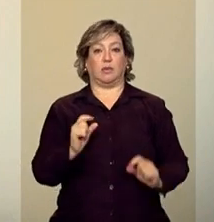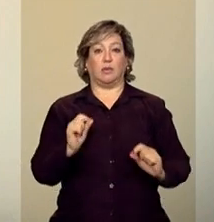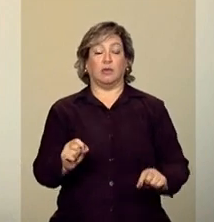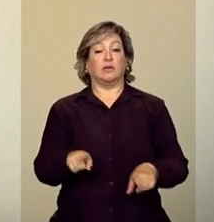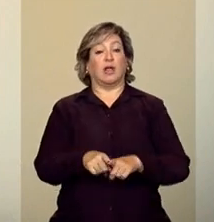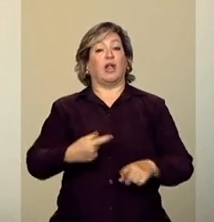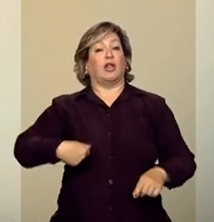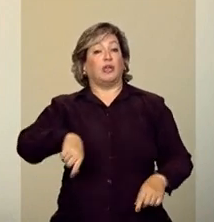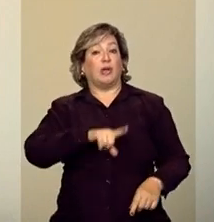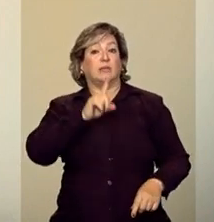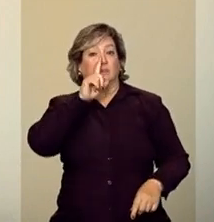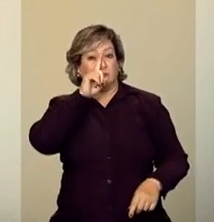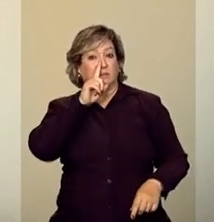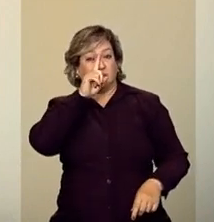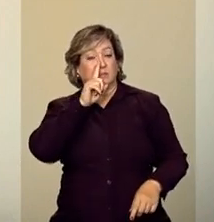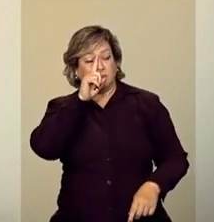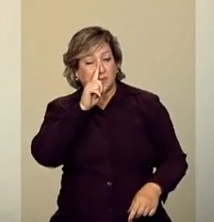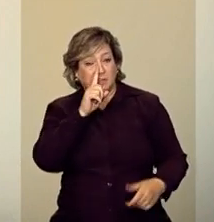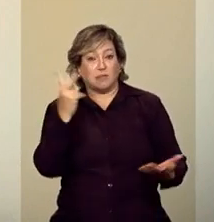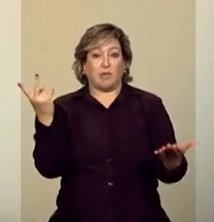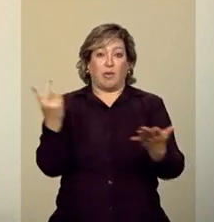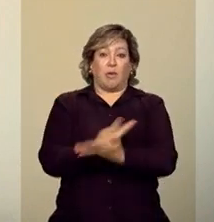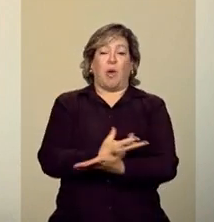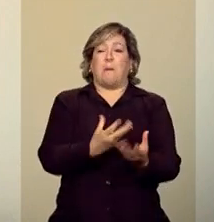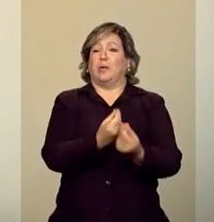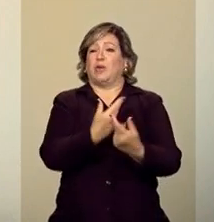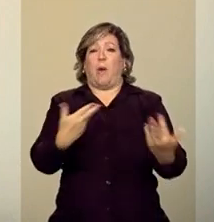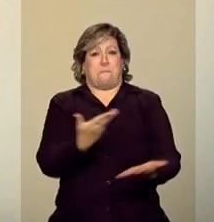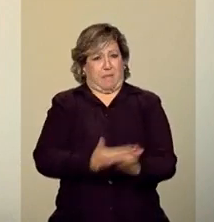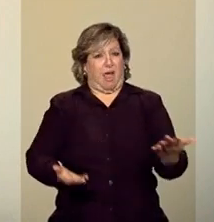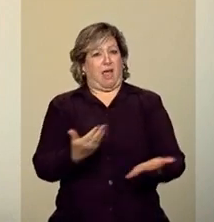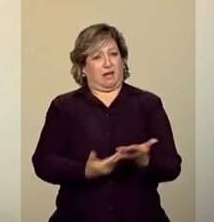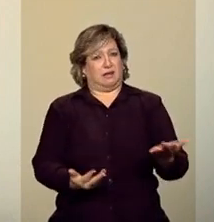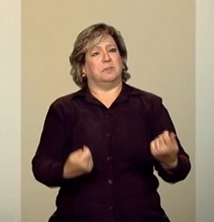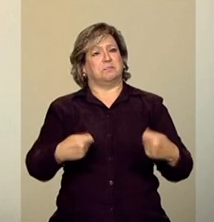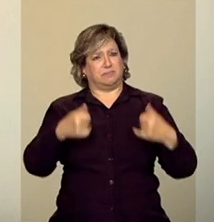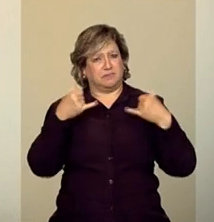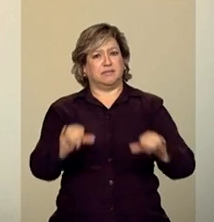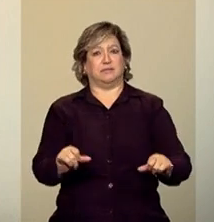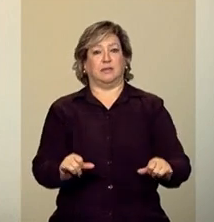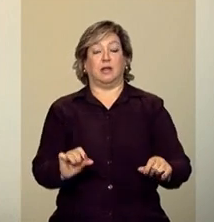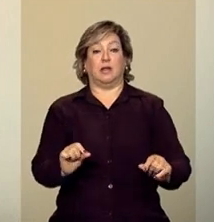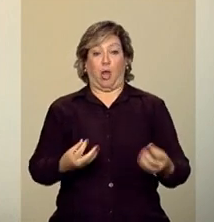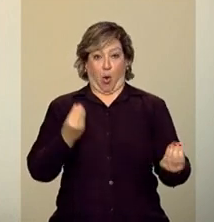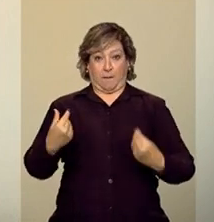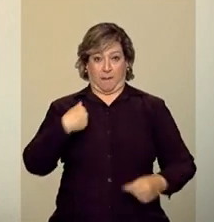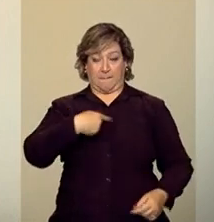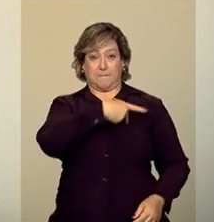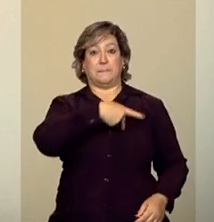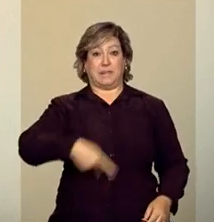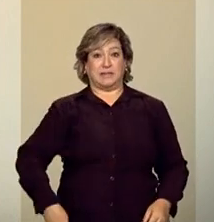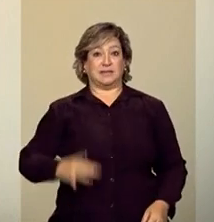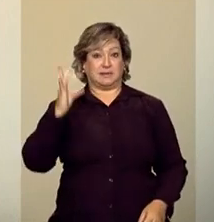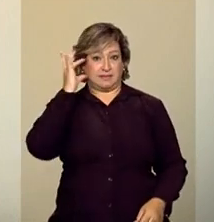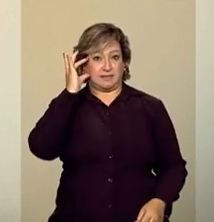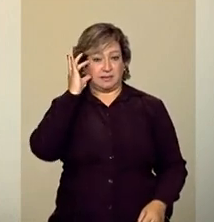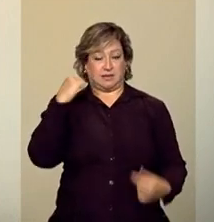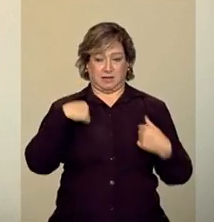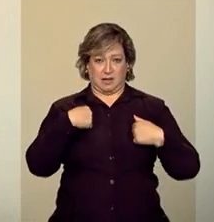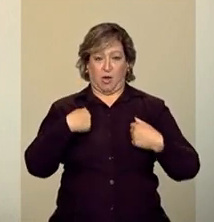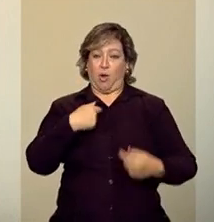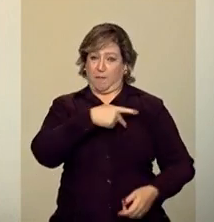correndo o risco de colocar muita coisa a perder. Como presidenta, eu tenho a